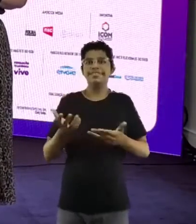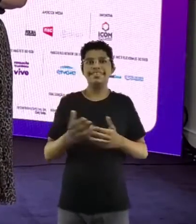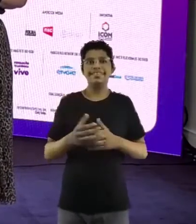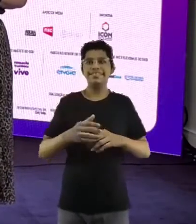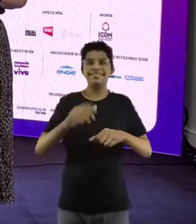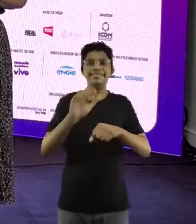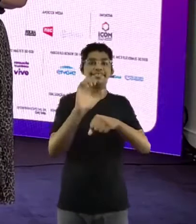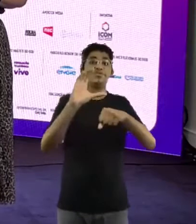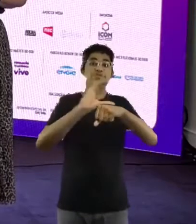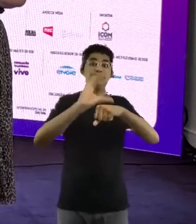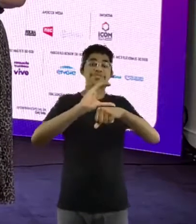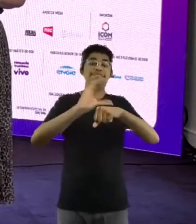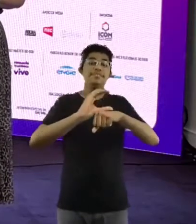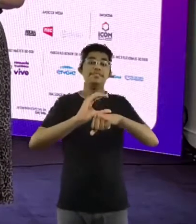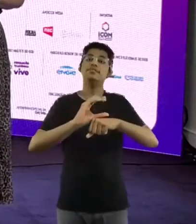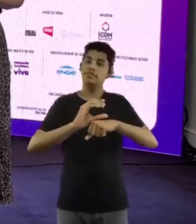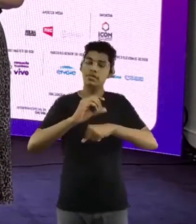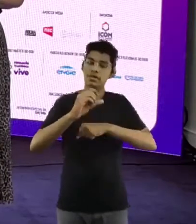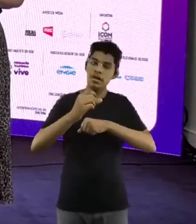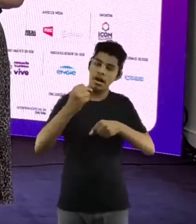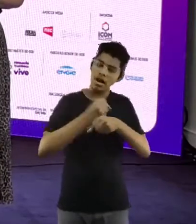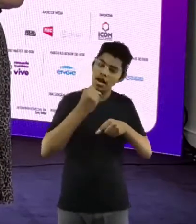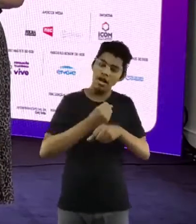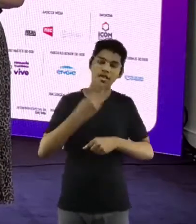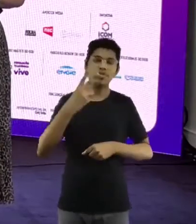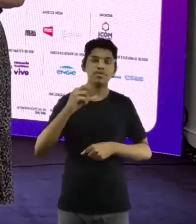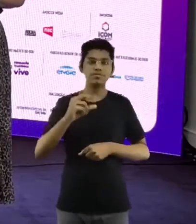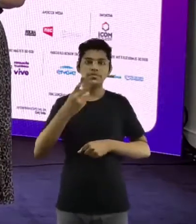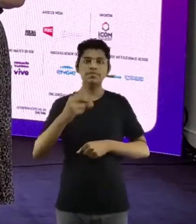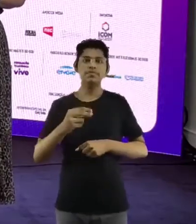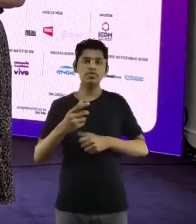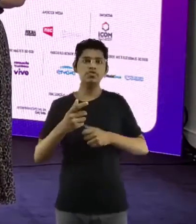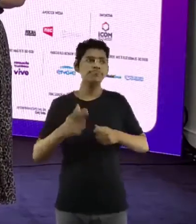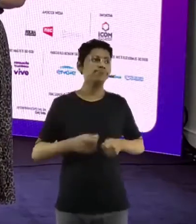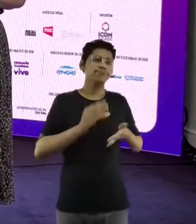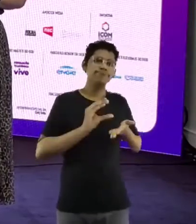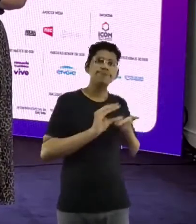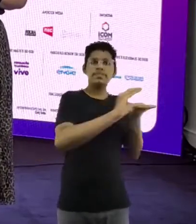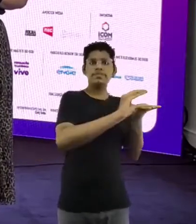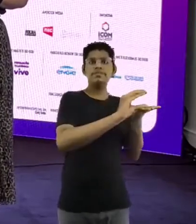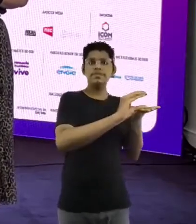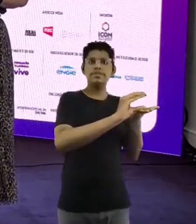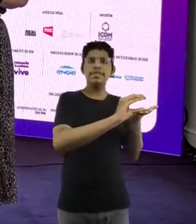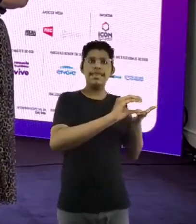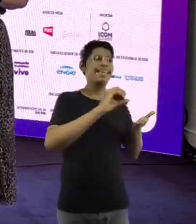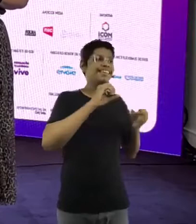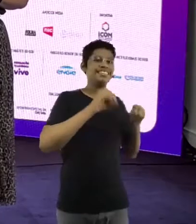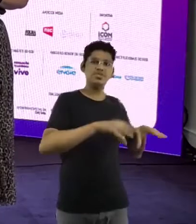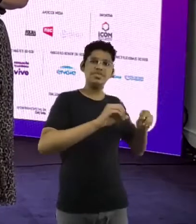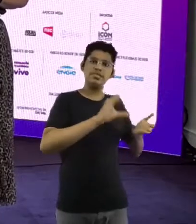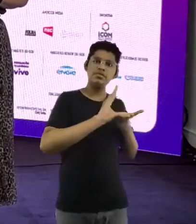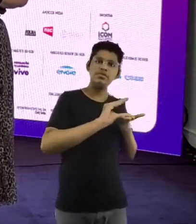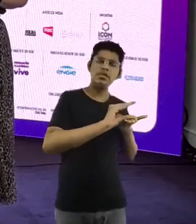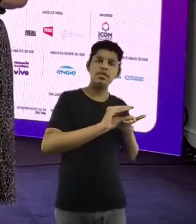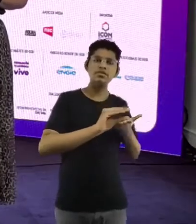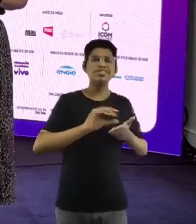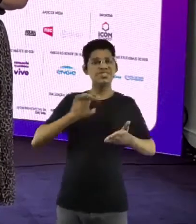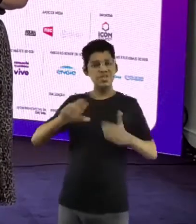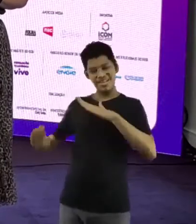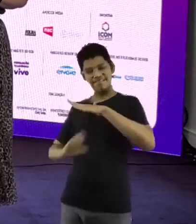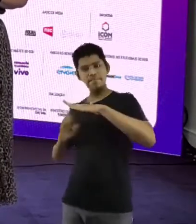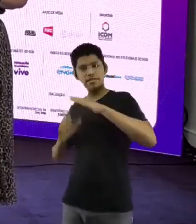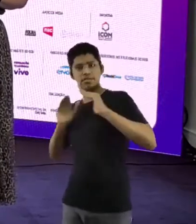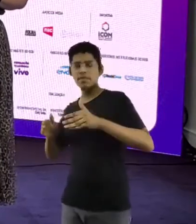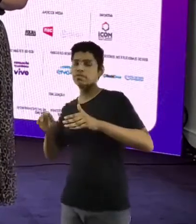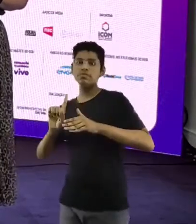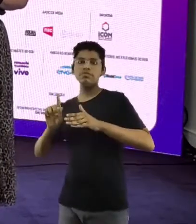na fluência em dados, mas nós não podemos deixar isso no ambiente corporativo. Nós temos que trazer isso para o nosso Brasil. Nós